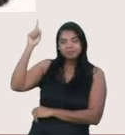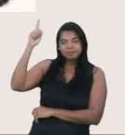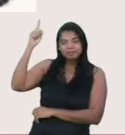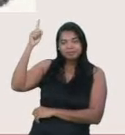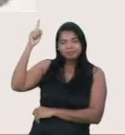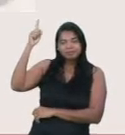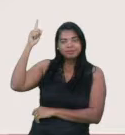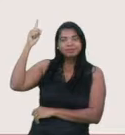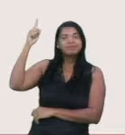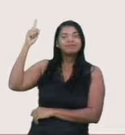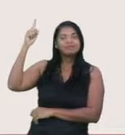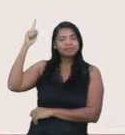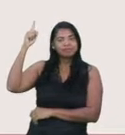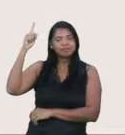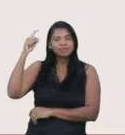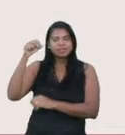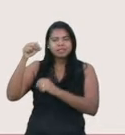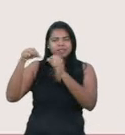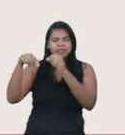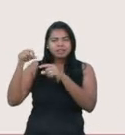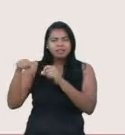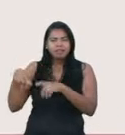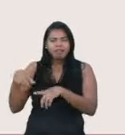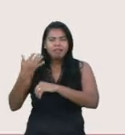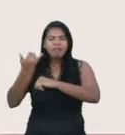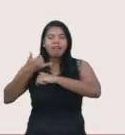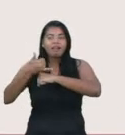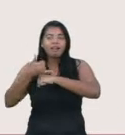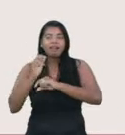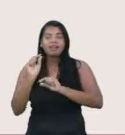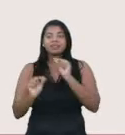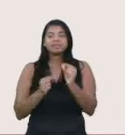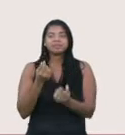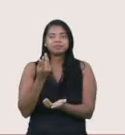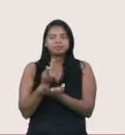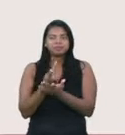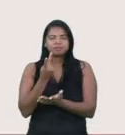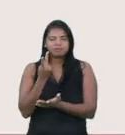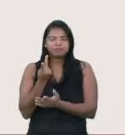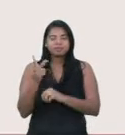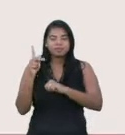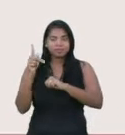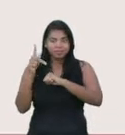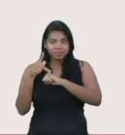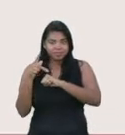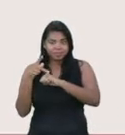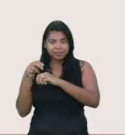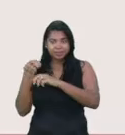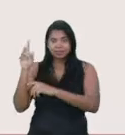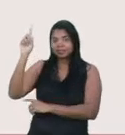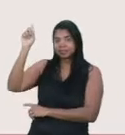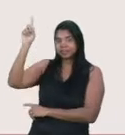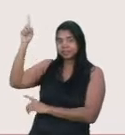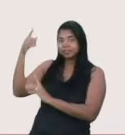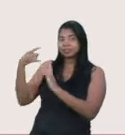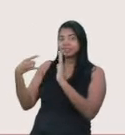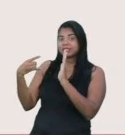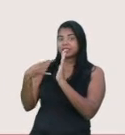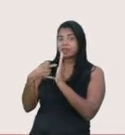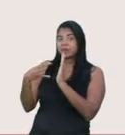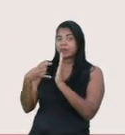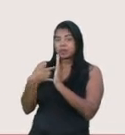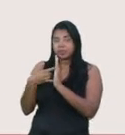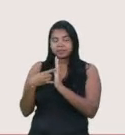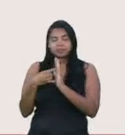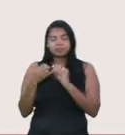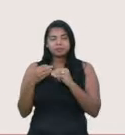pedaços de ferro. Então o que acontece? Sabe-se que atualmente essas pedras são denominadas ímãs naturais e são